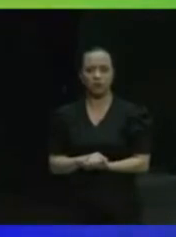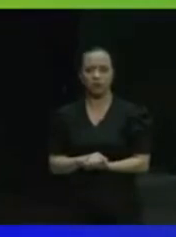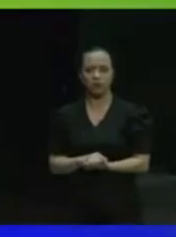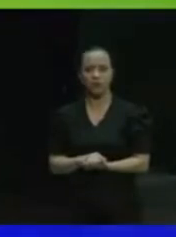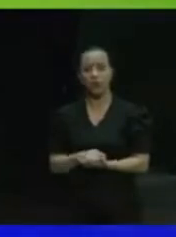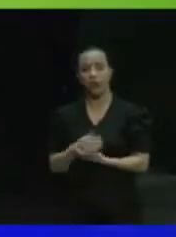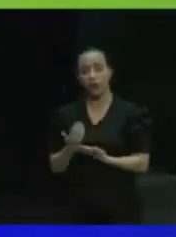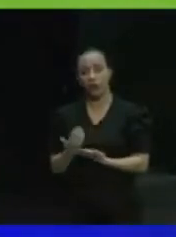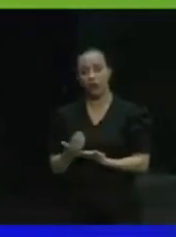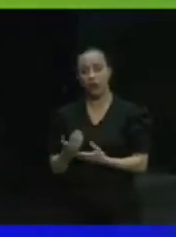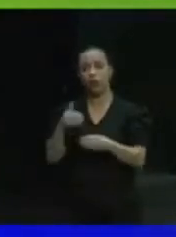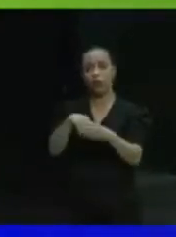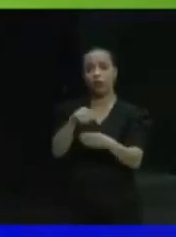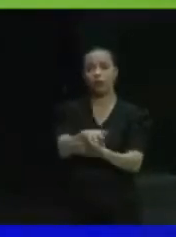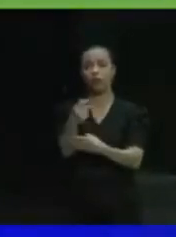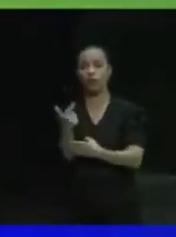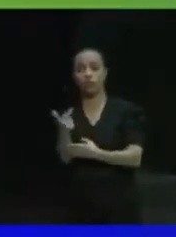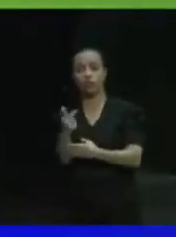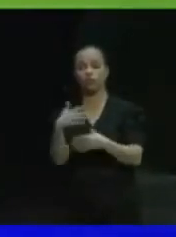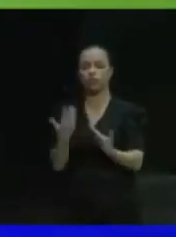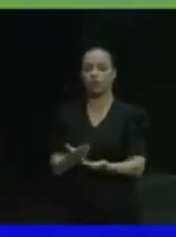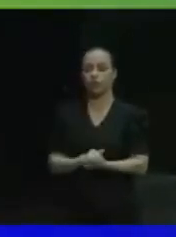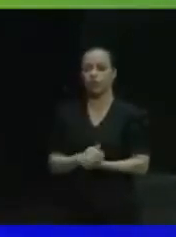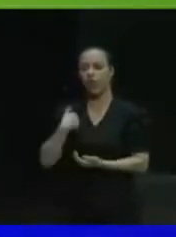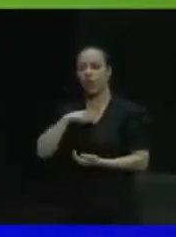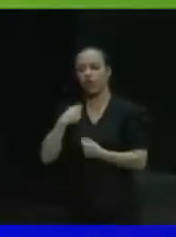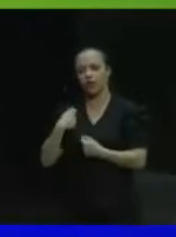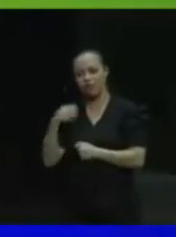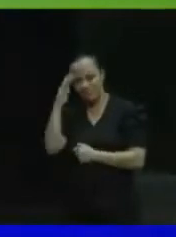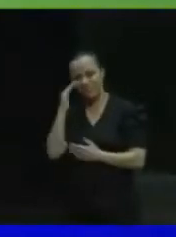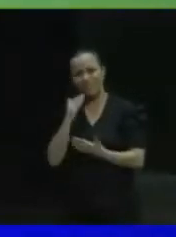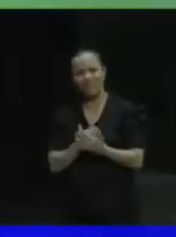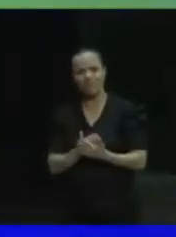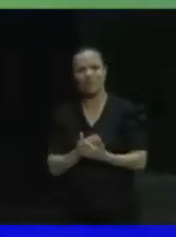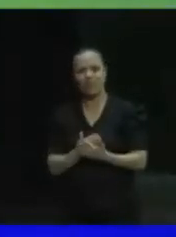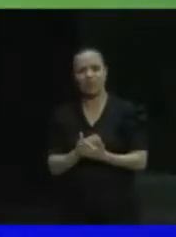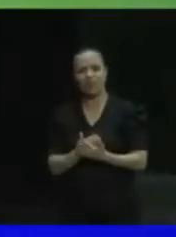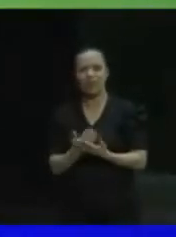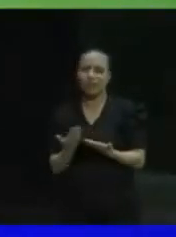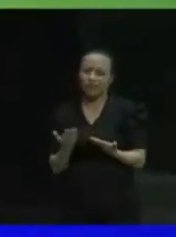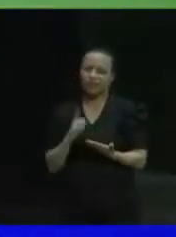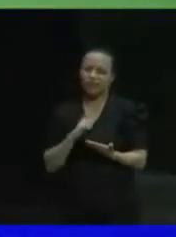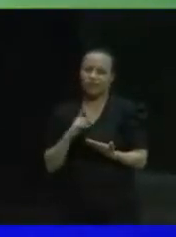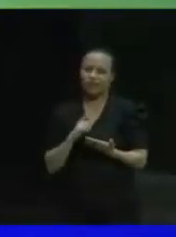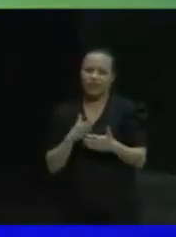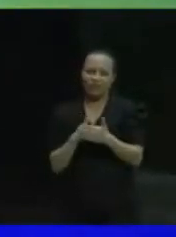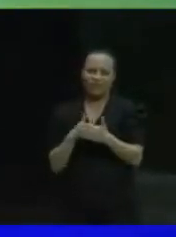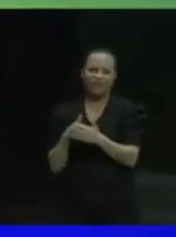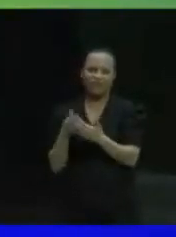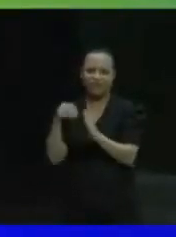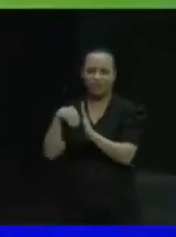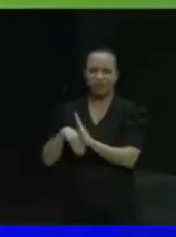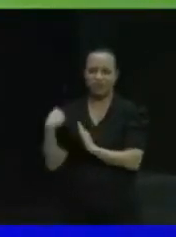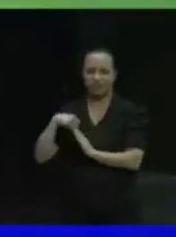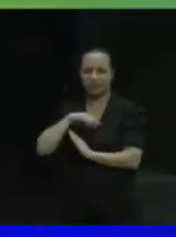Quanto à reeleição para cargos do Poder Executivo, nós devemos admitir que é uma experiência fracassada em nosso